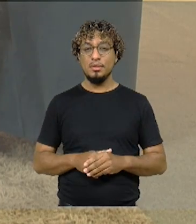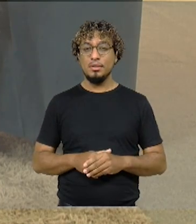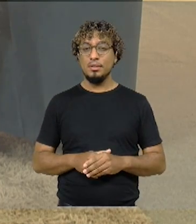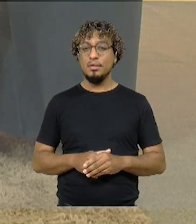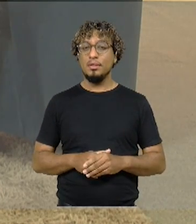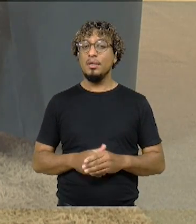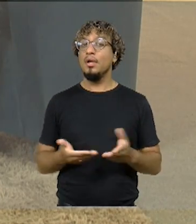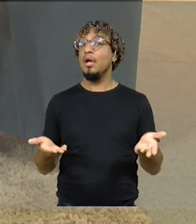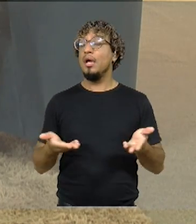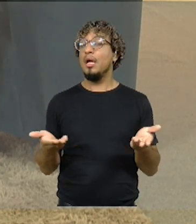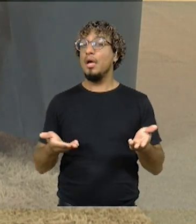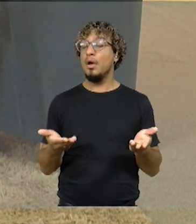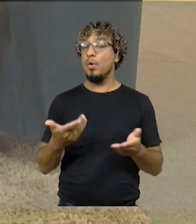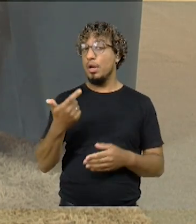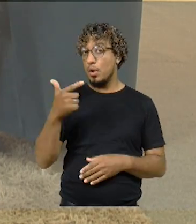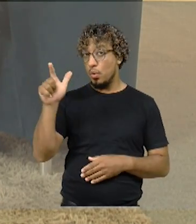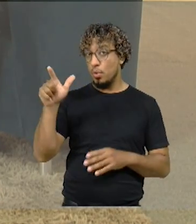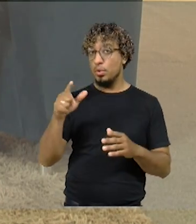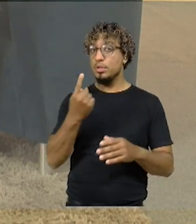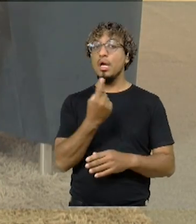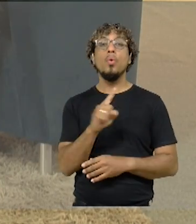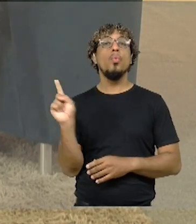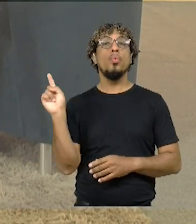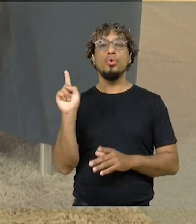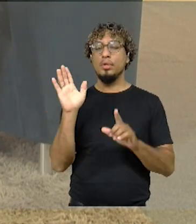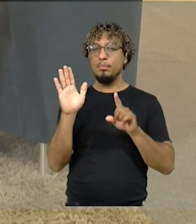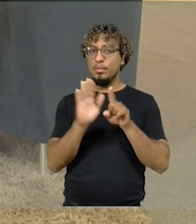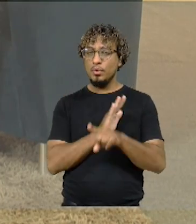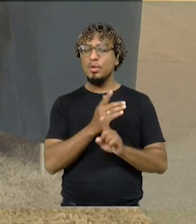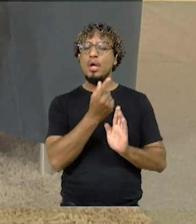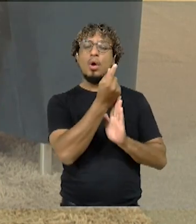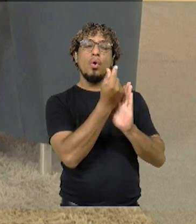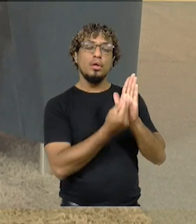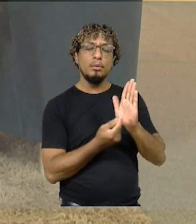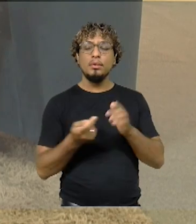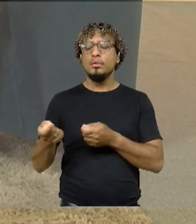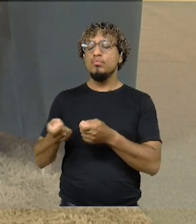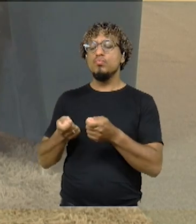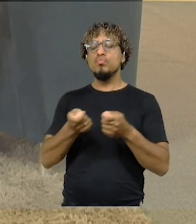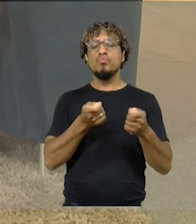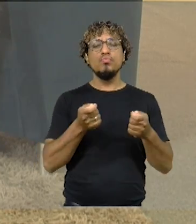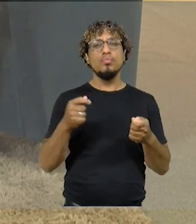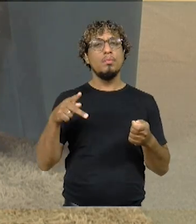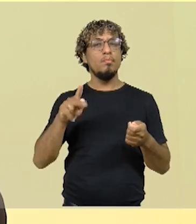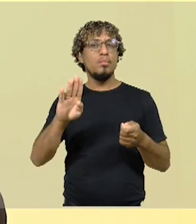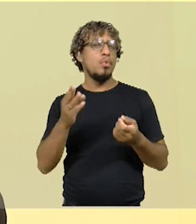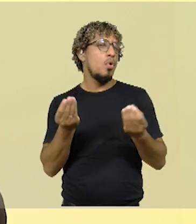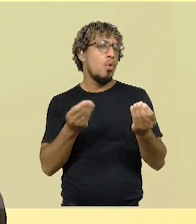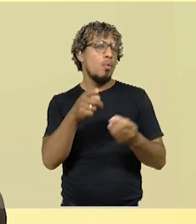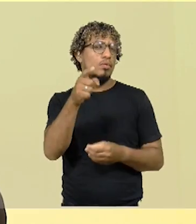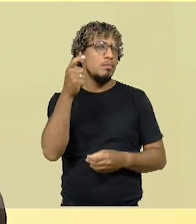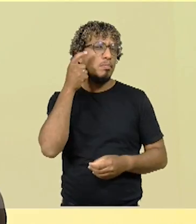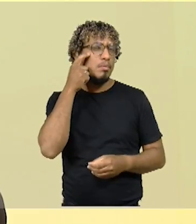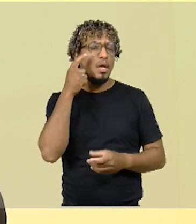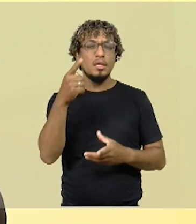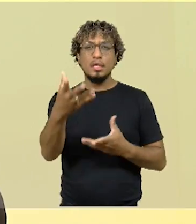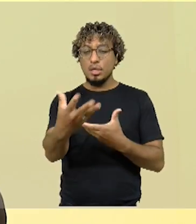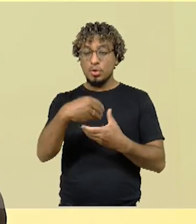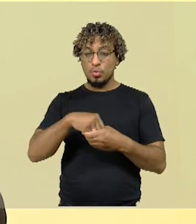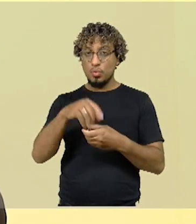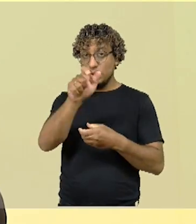isso. Nós temos que tratar da diversidade. Por isso que a gente defende que pelo menos 30% do orçamento